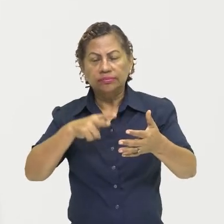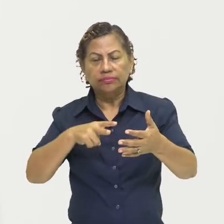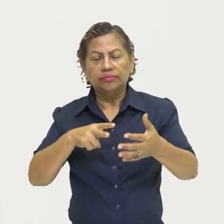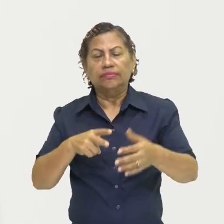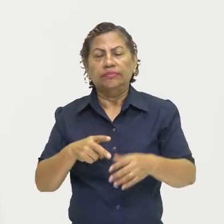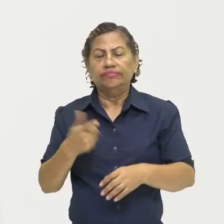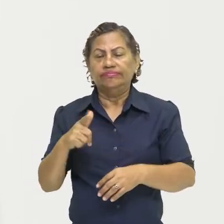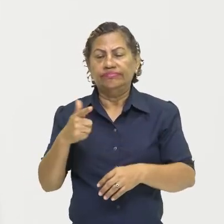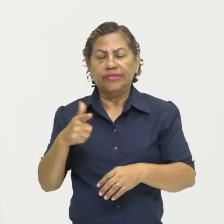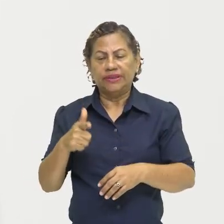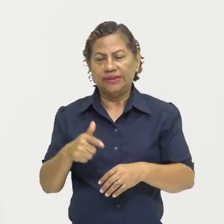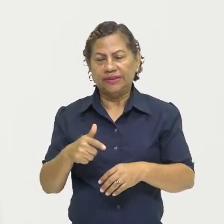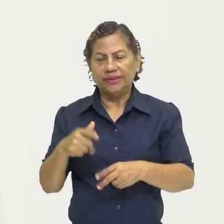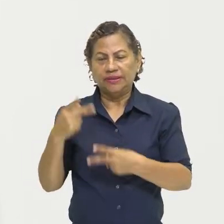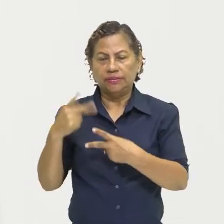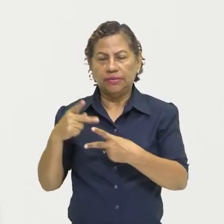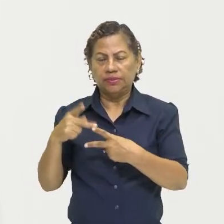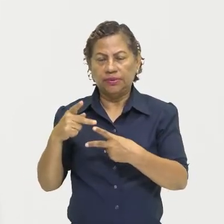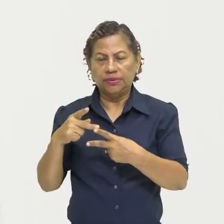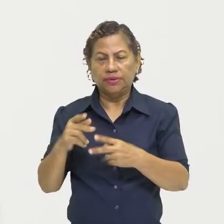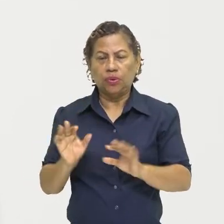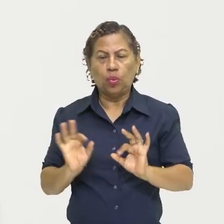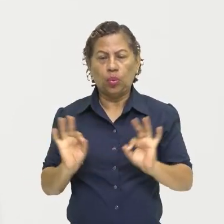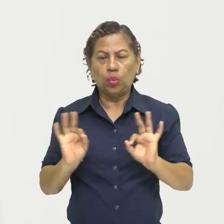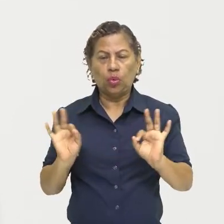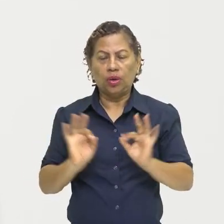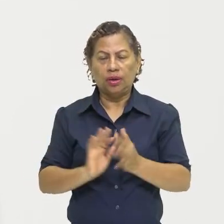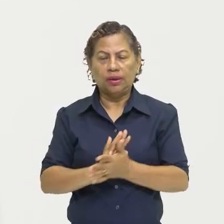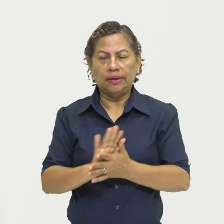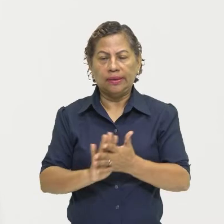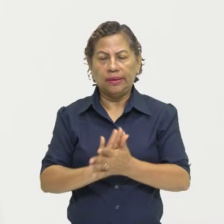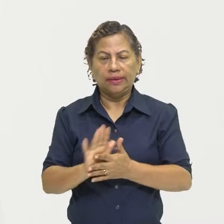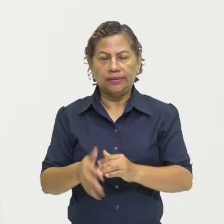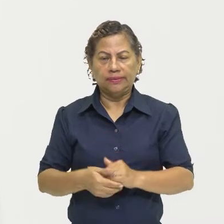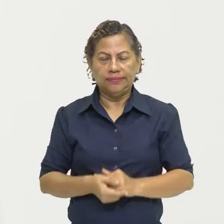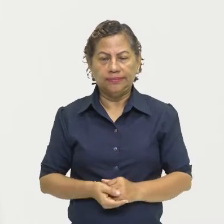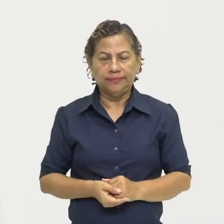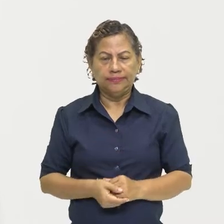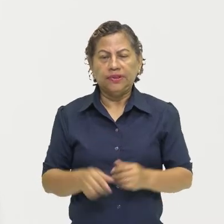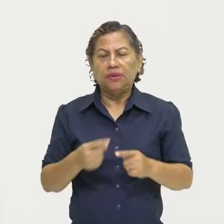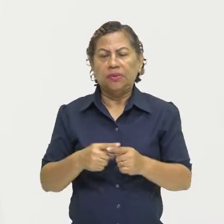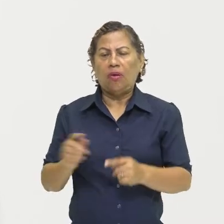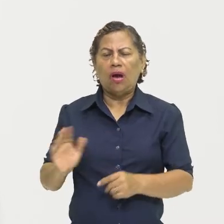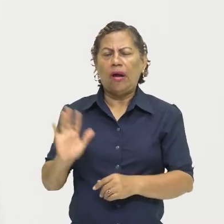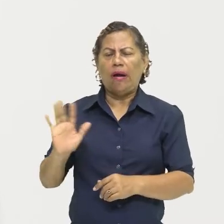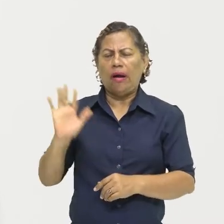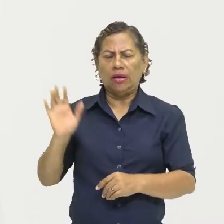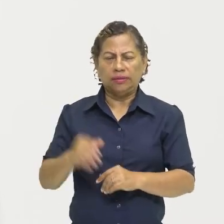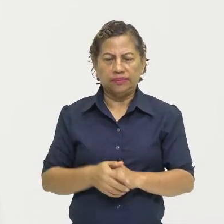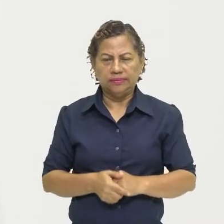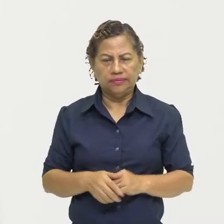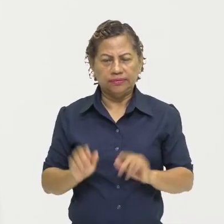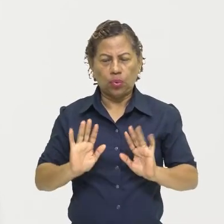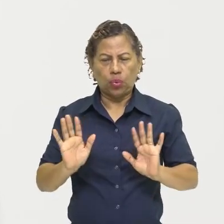valor monetário, então ele não precisa de preposição, tá? O verbo